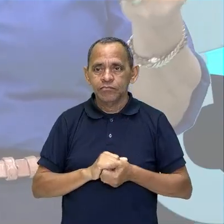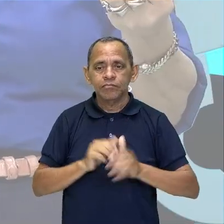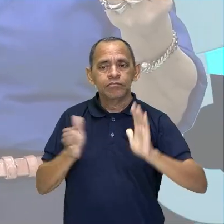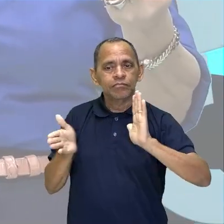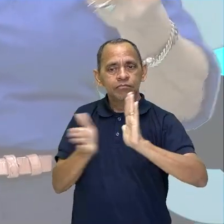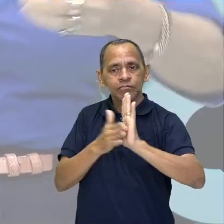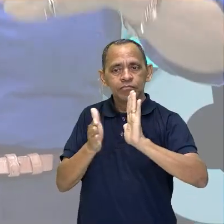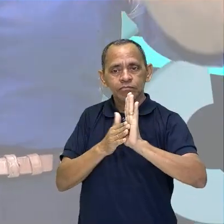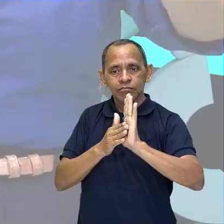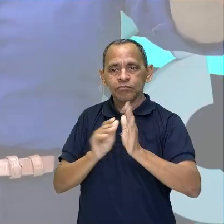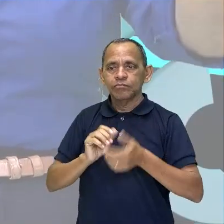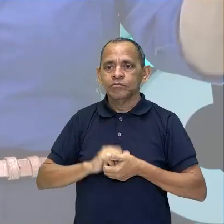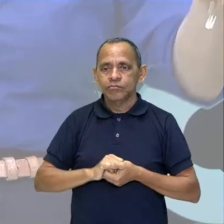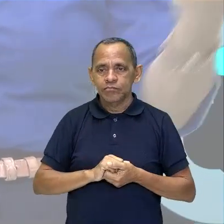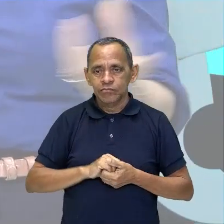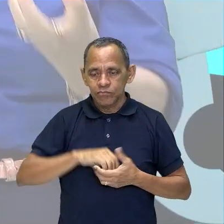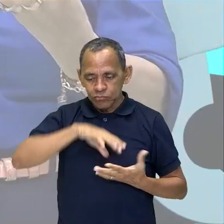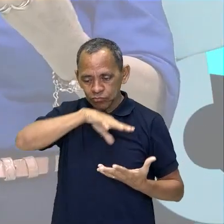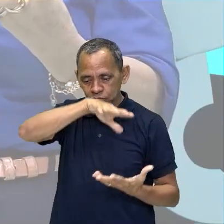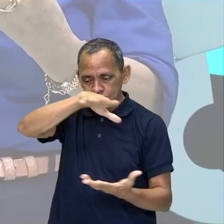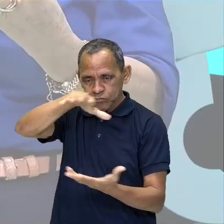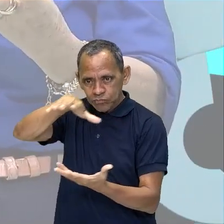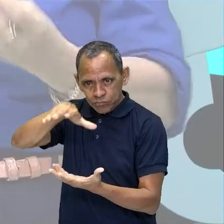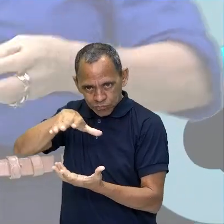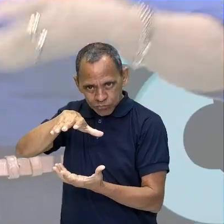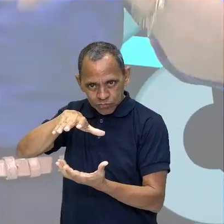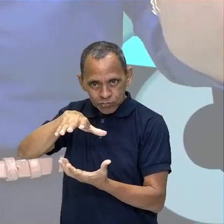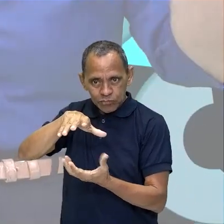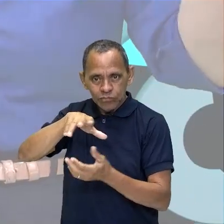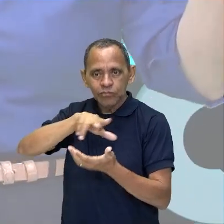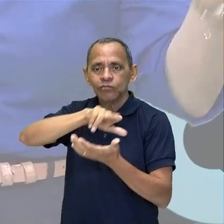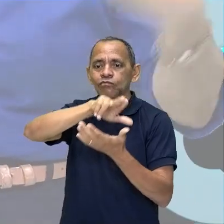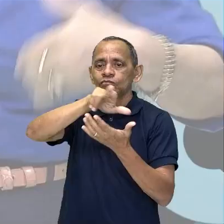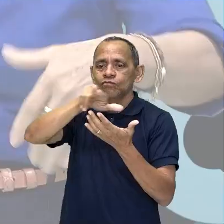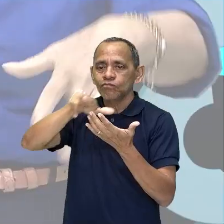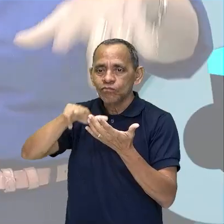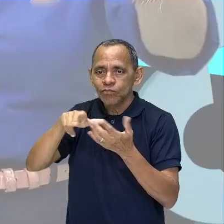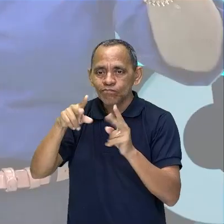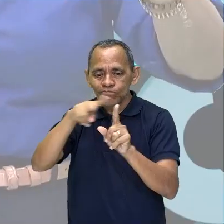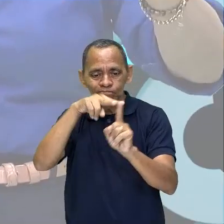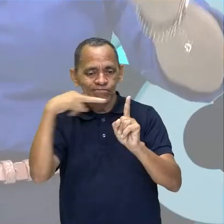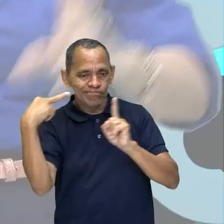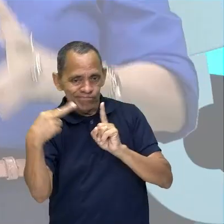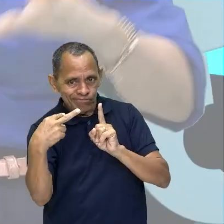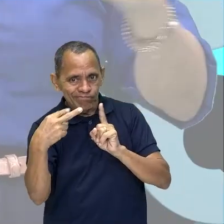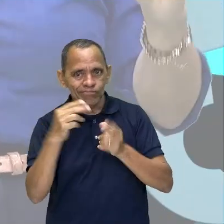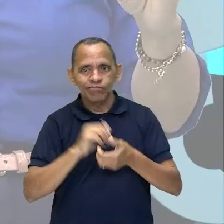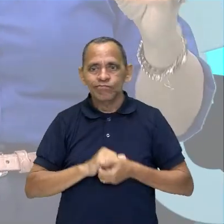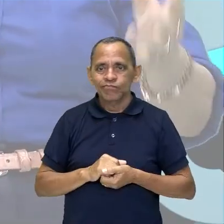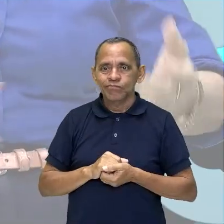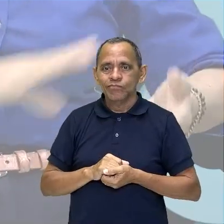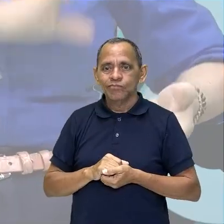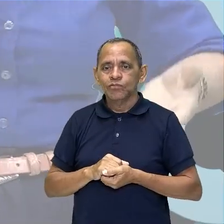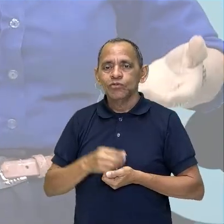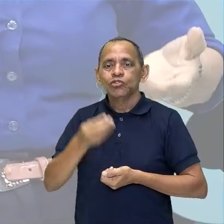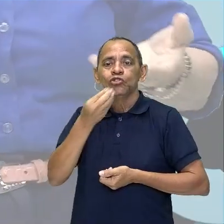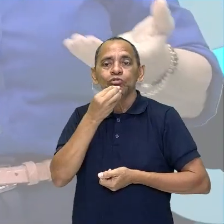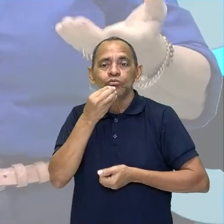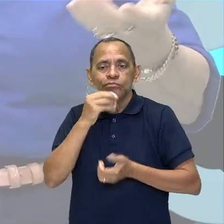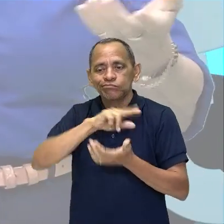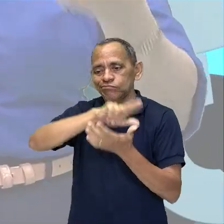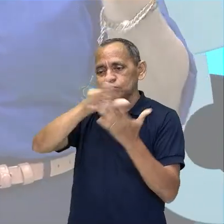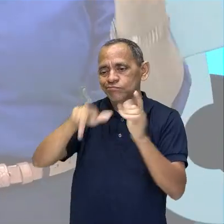mundo de múltiplas vozes, né? De trajetos fluidos, de significados que estão